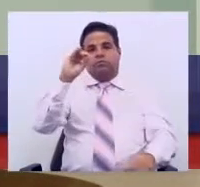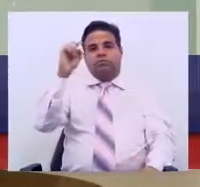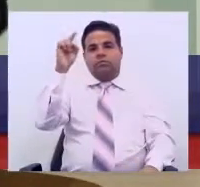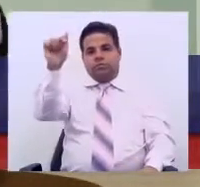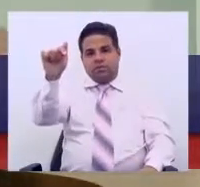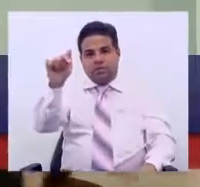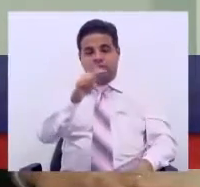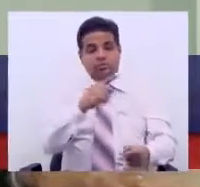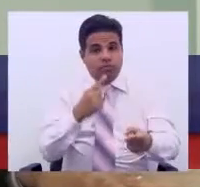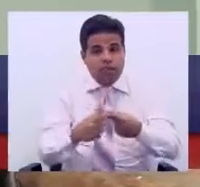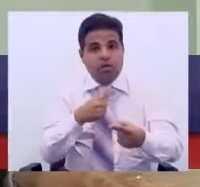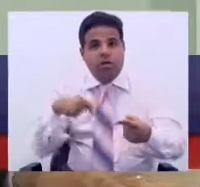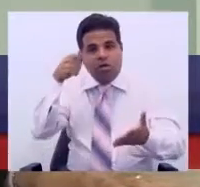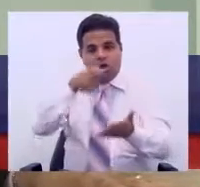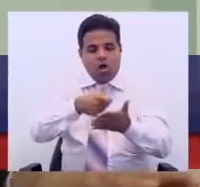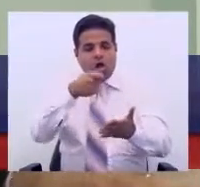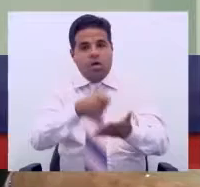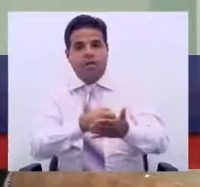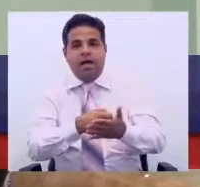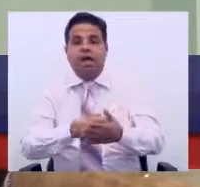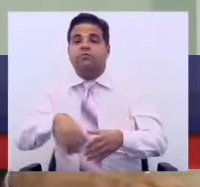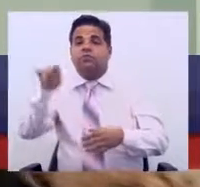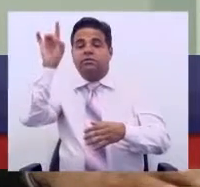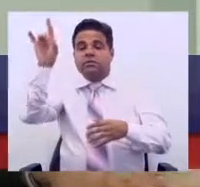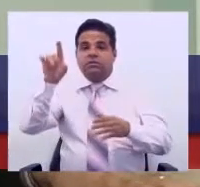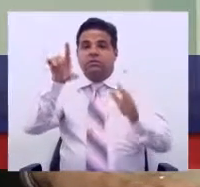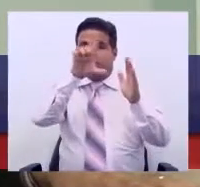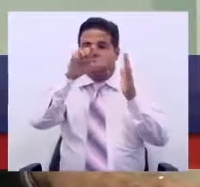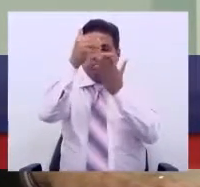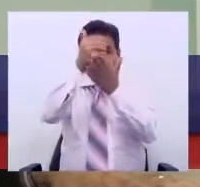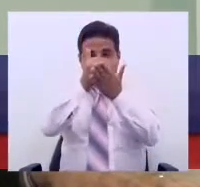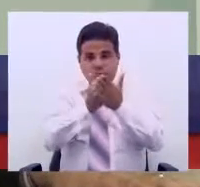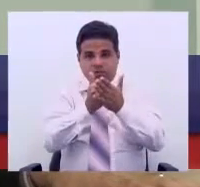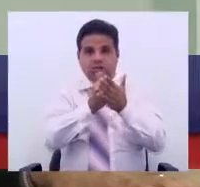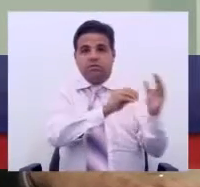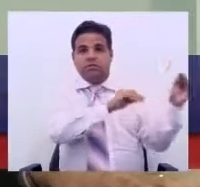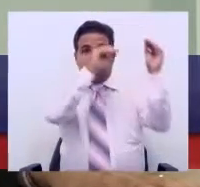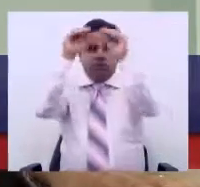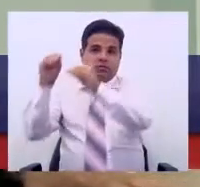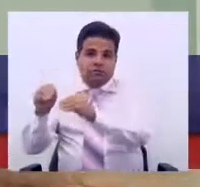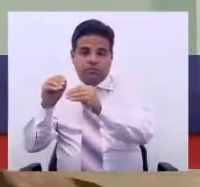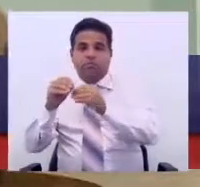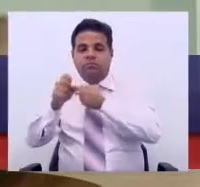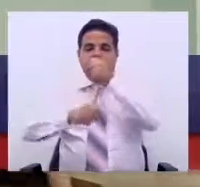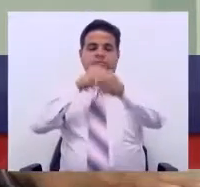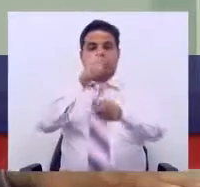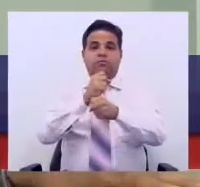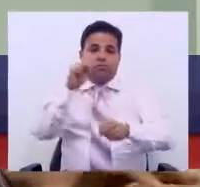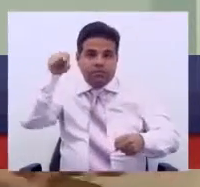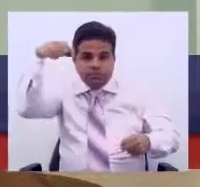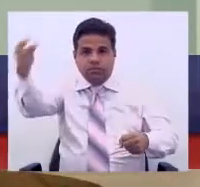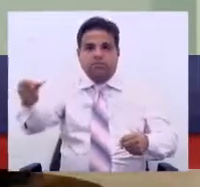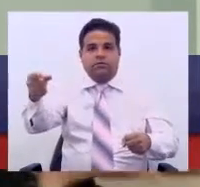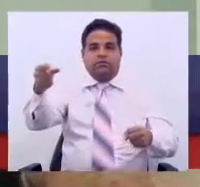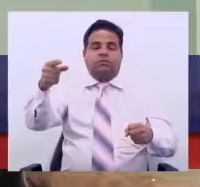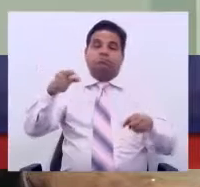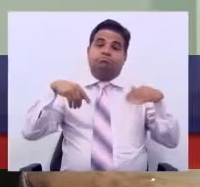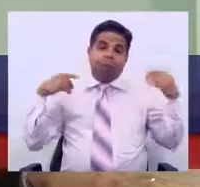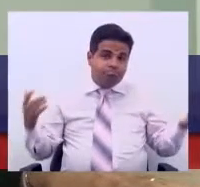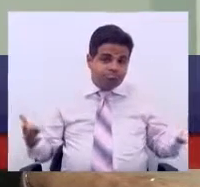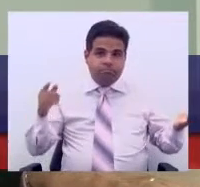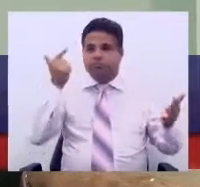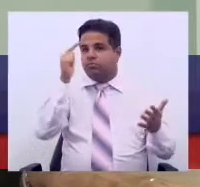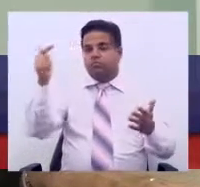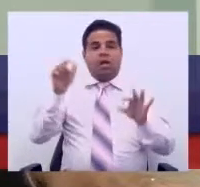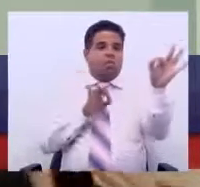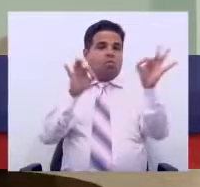nós somos obrigados, em cada legislatura, transferir os valores para o ano seguinte, para os 4 anos seguintes. Não está